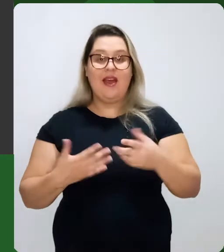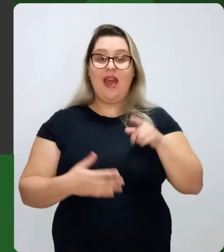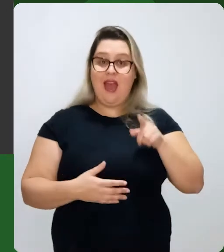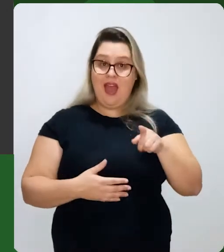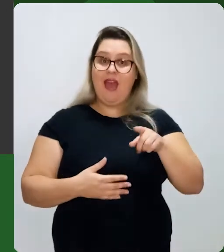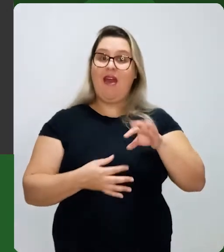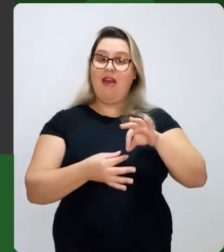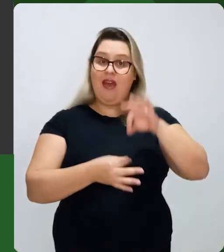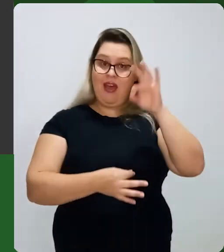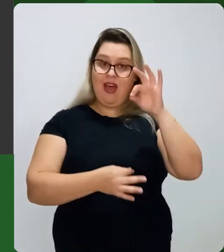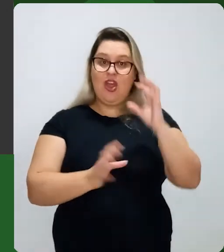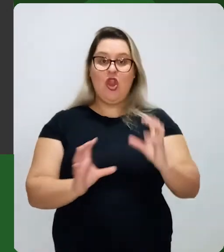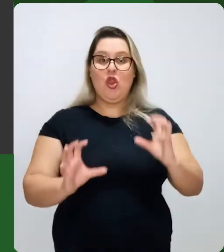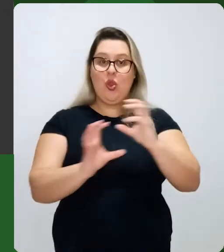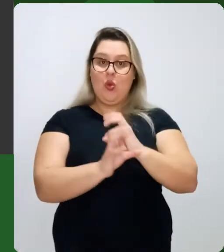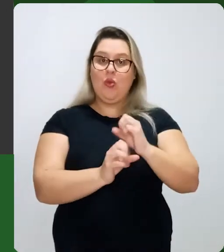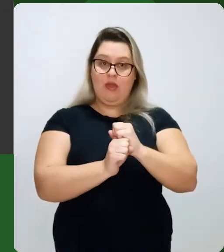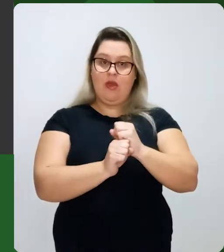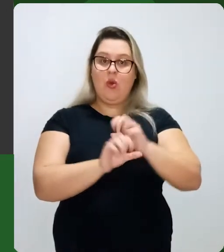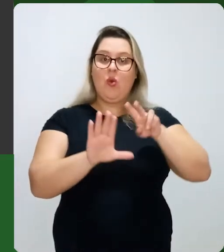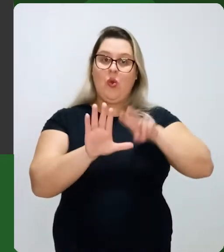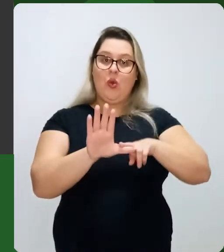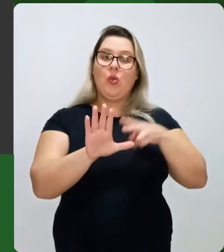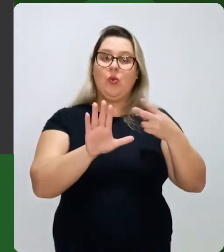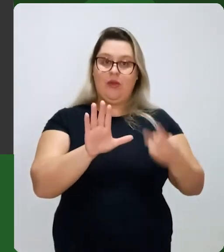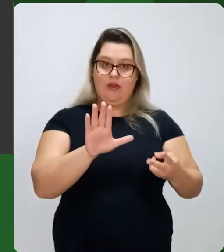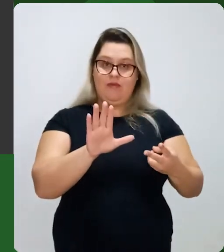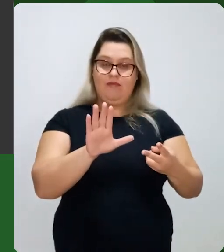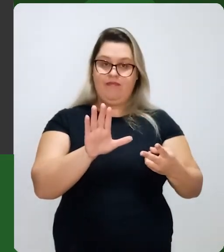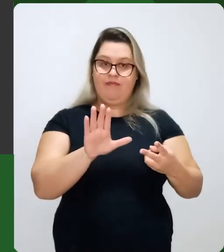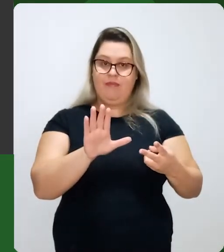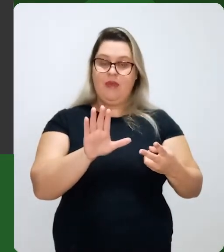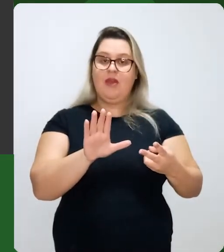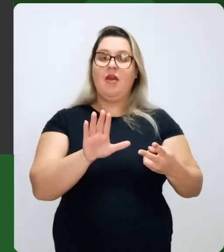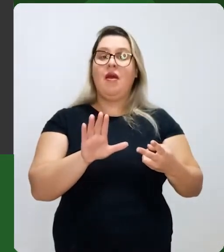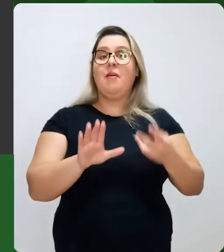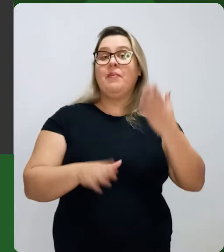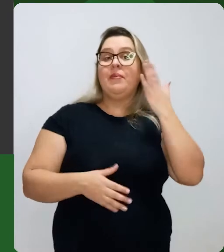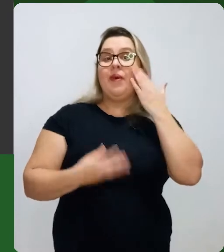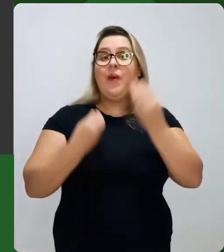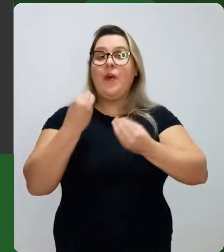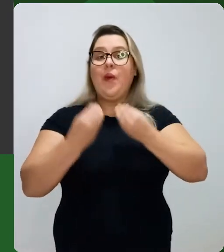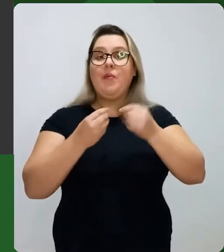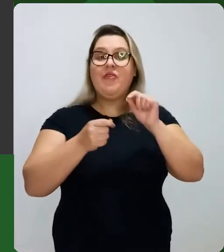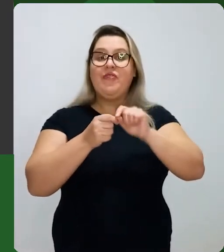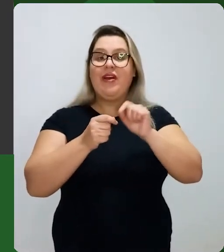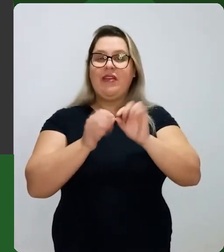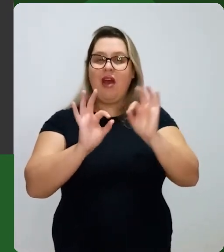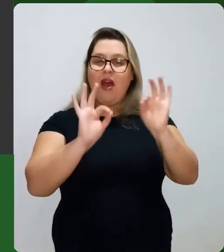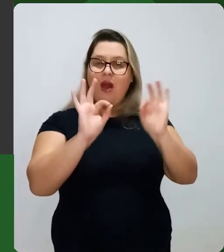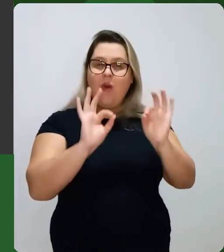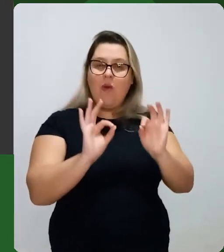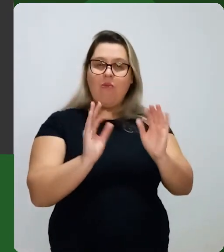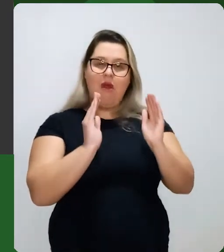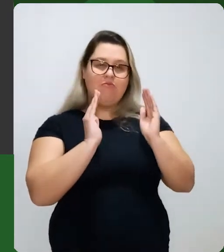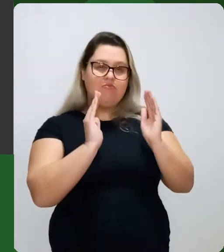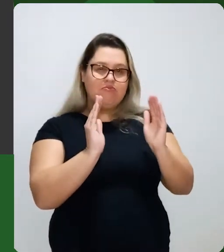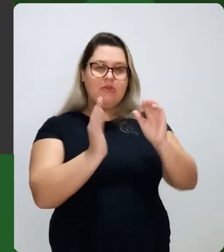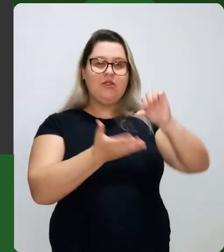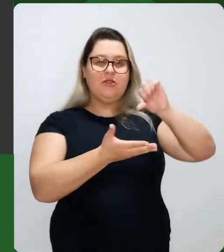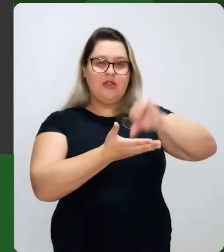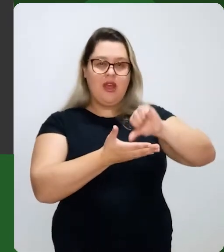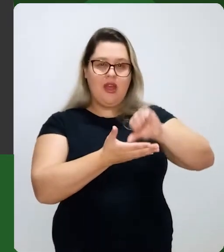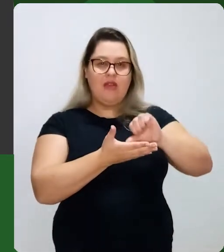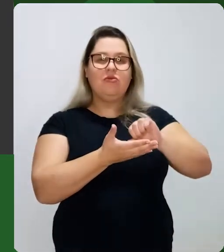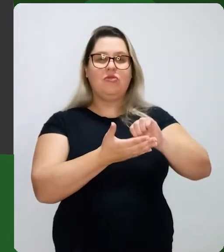Então, essa aqui vai ser a medida total do nosso croquis. Para que eu saiba como é que eu vou fazer para centralizar, para que